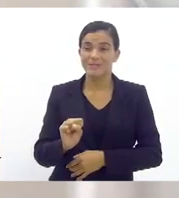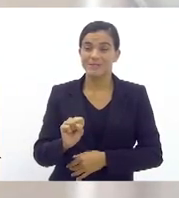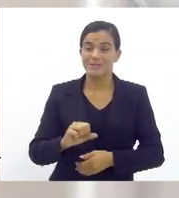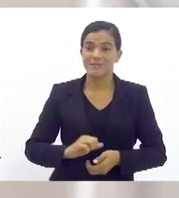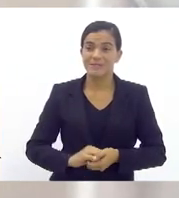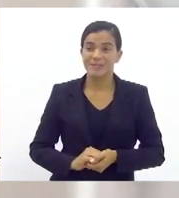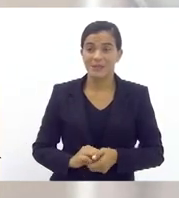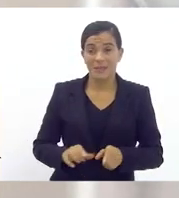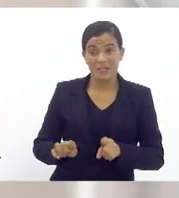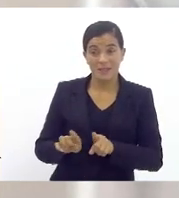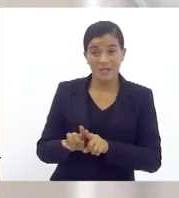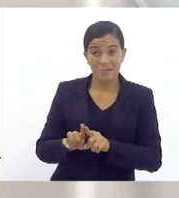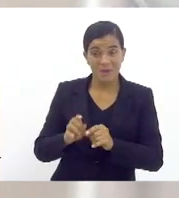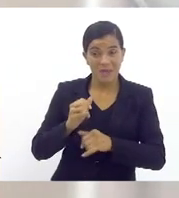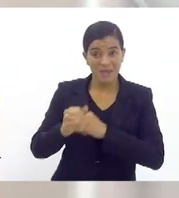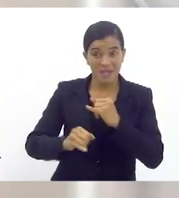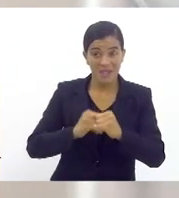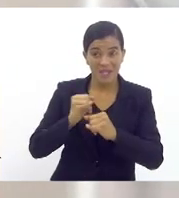que também caiu.